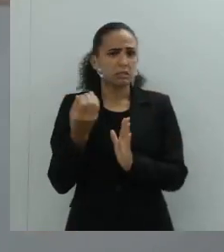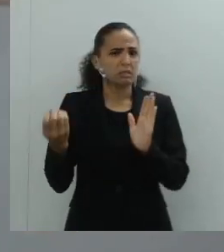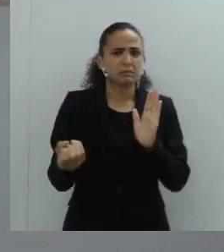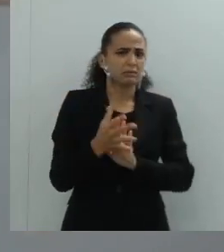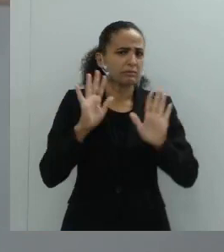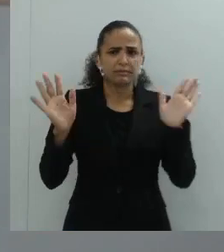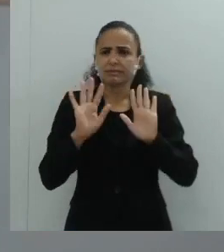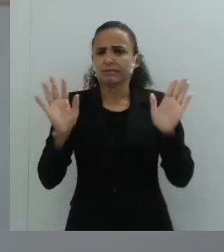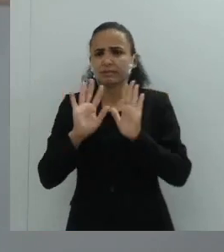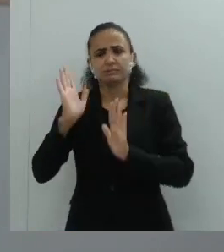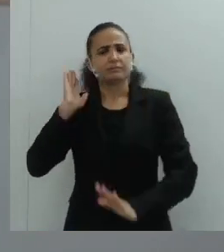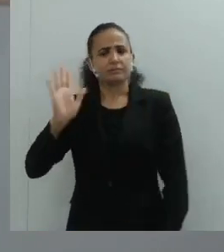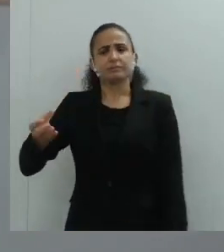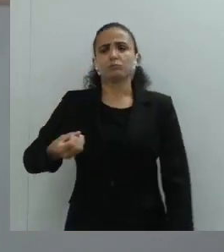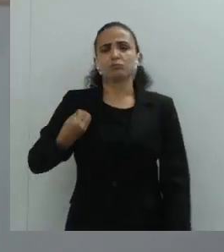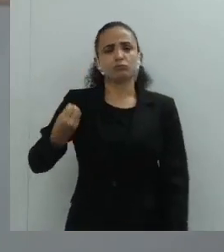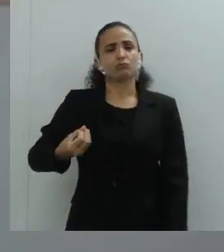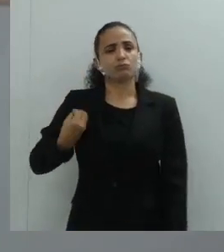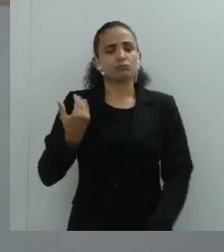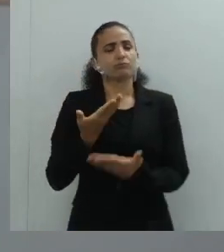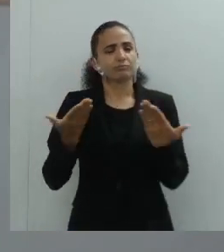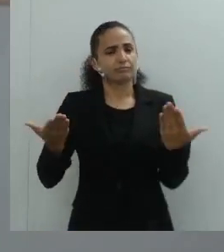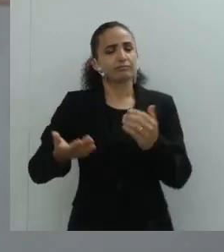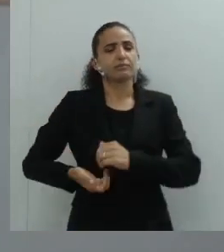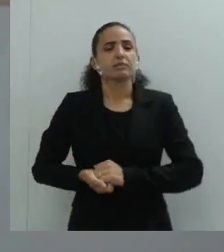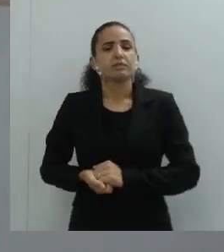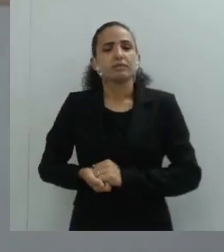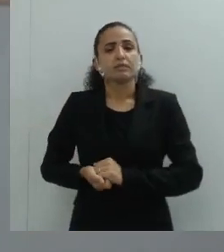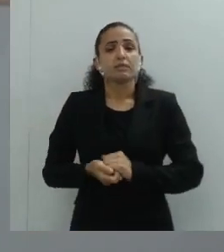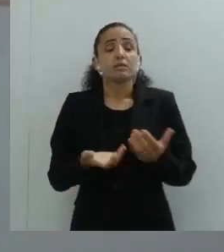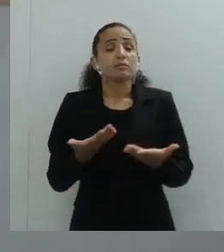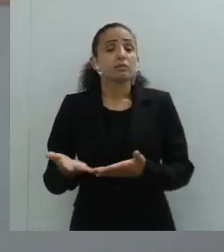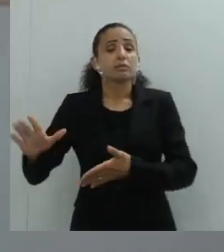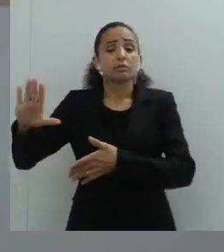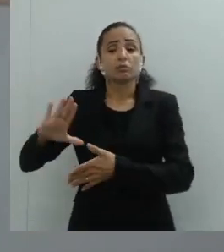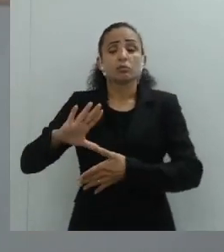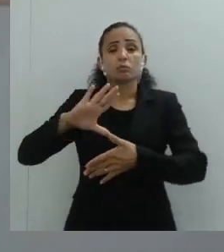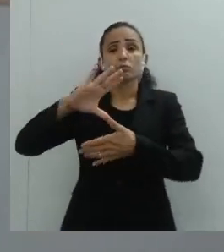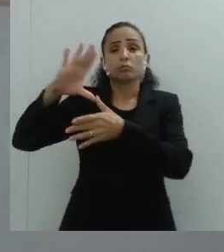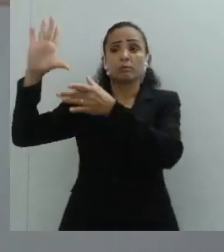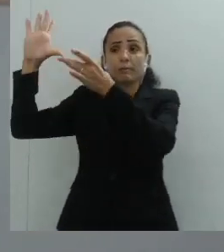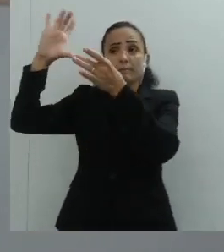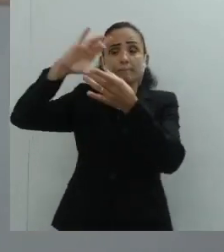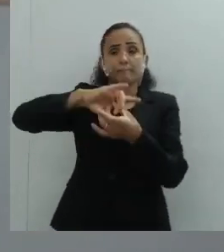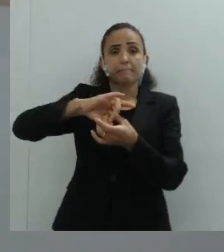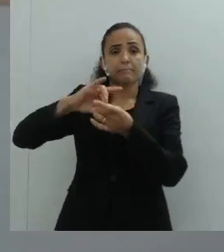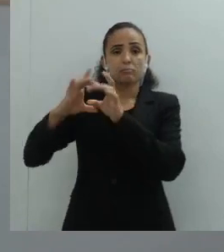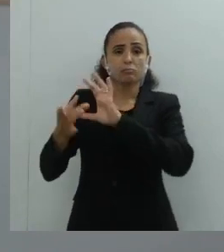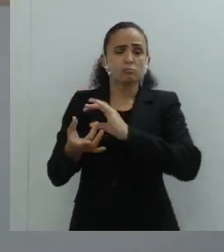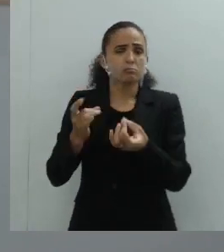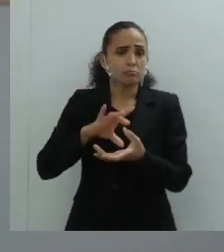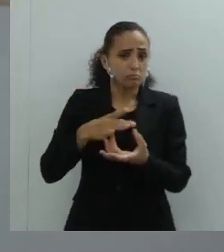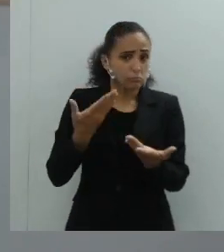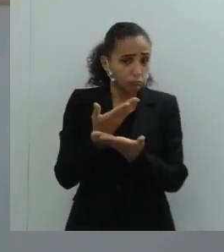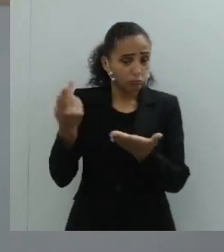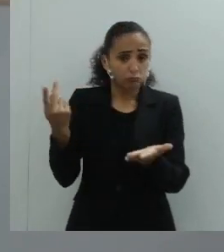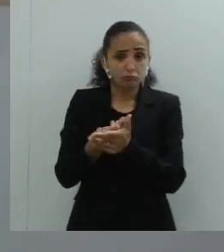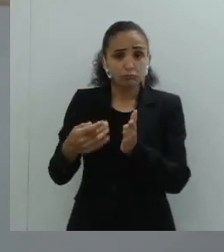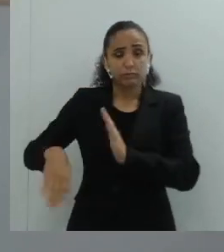nada, já existia, né? Então, o continente americano e, posteriormente, Cabral chegava ao Brasil